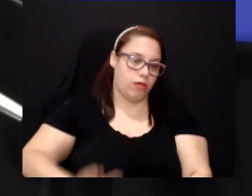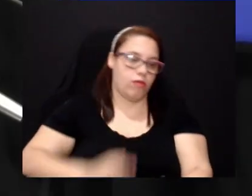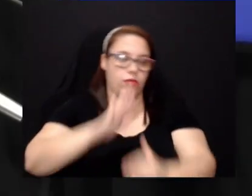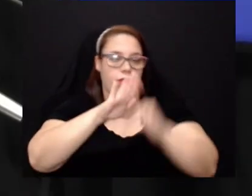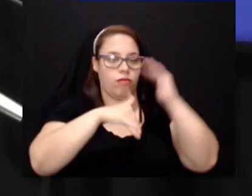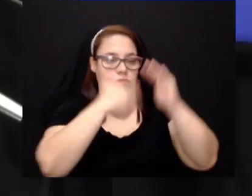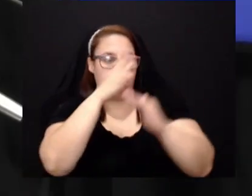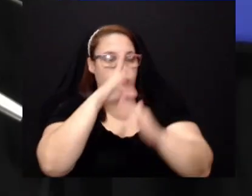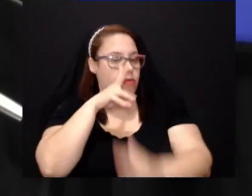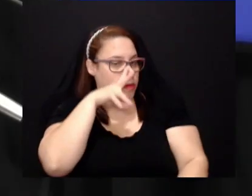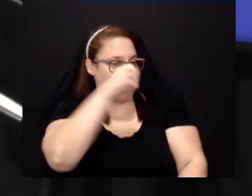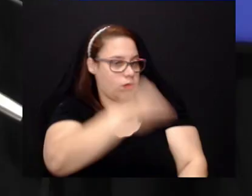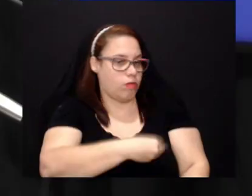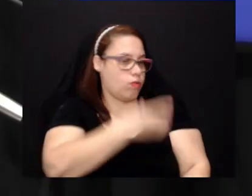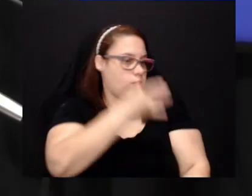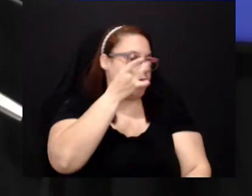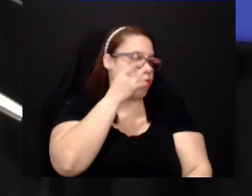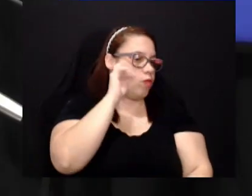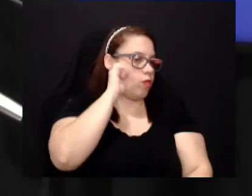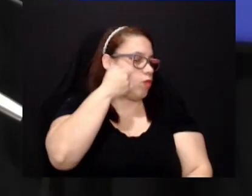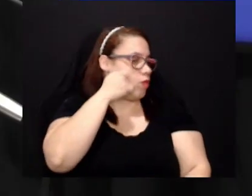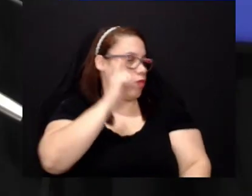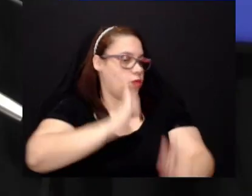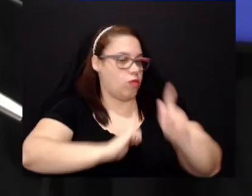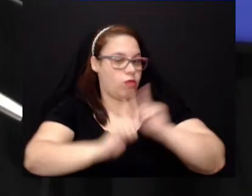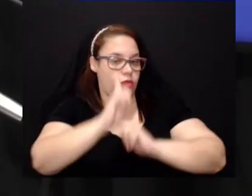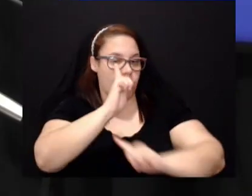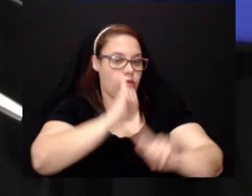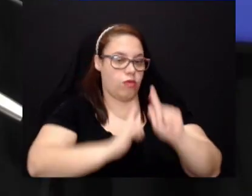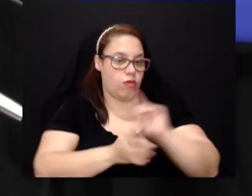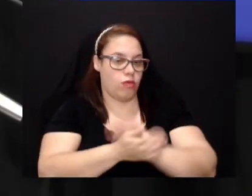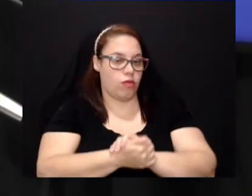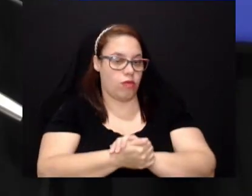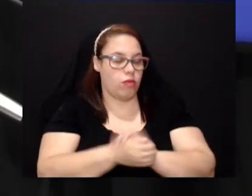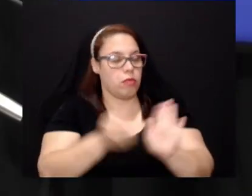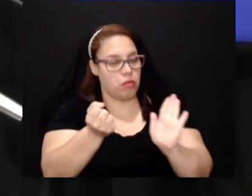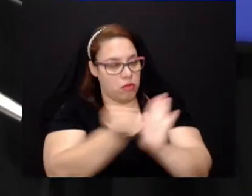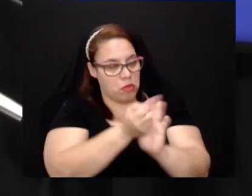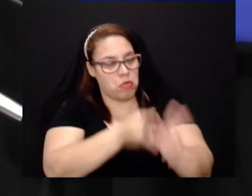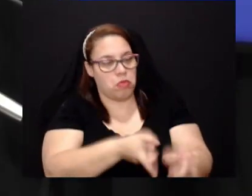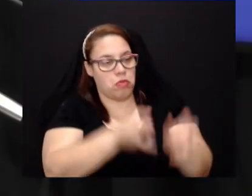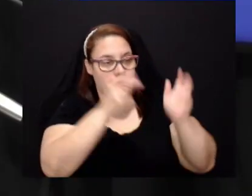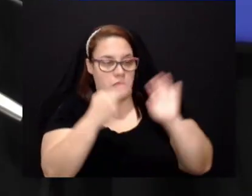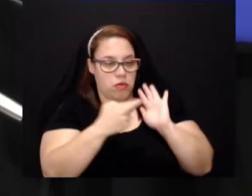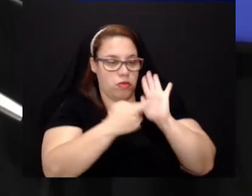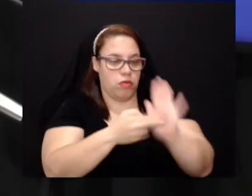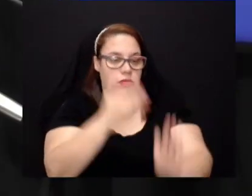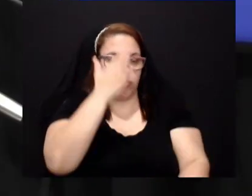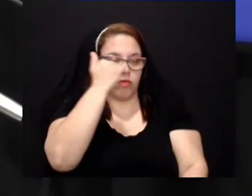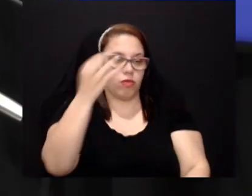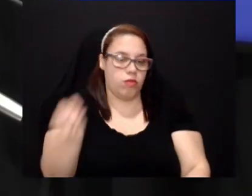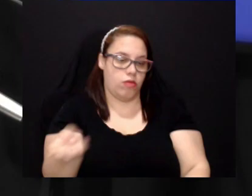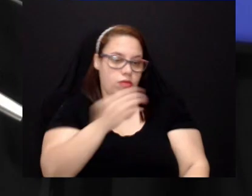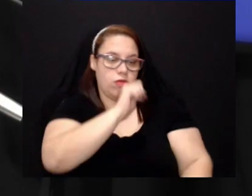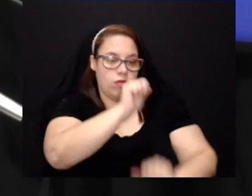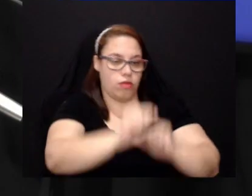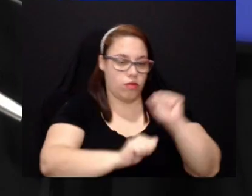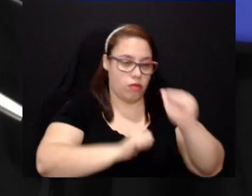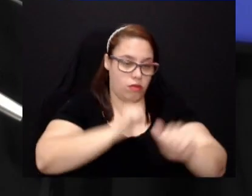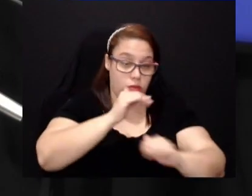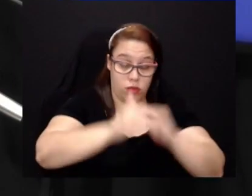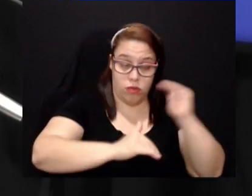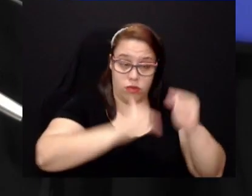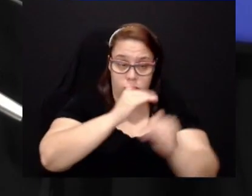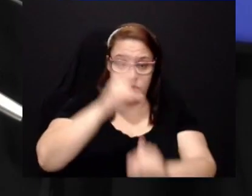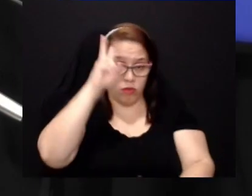a presença negra na gestão municipal, consolidar referências e inspirar novas trajetórias. Aqui, histórias